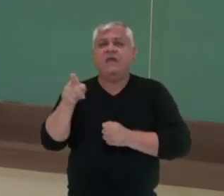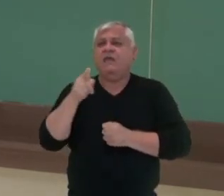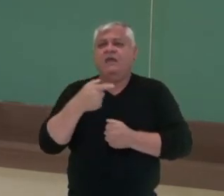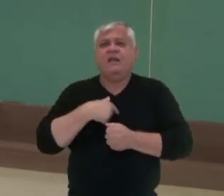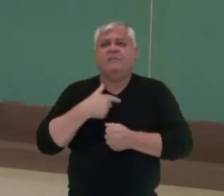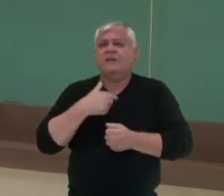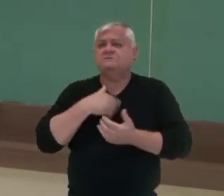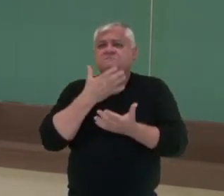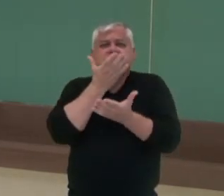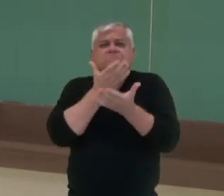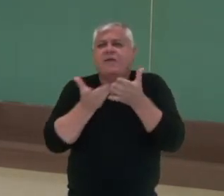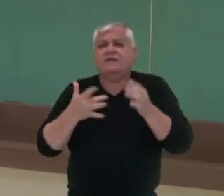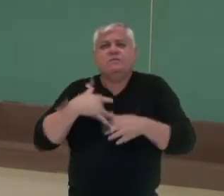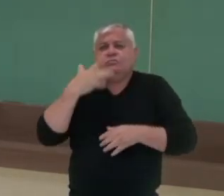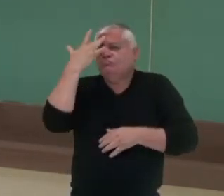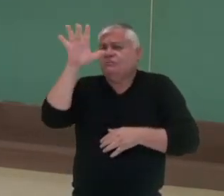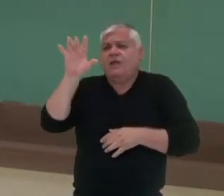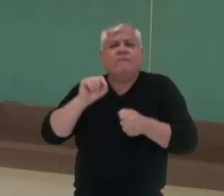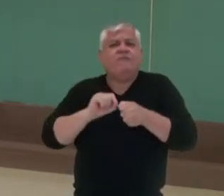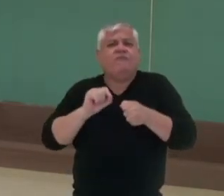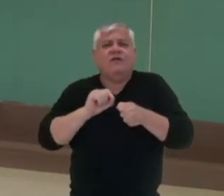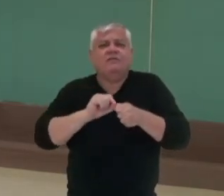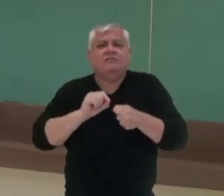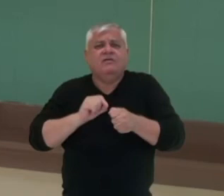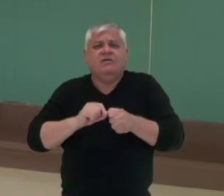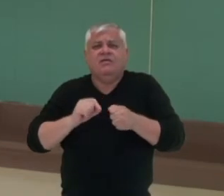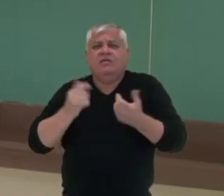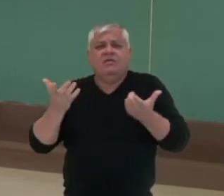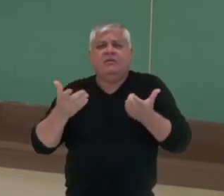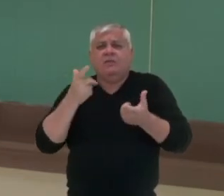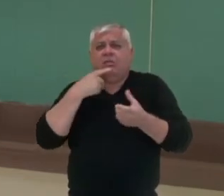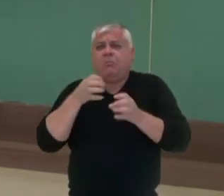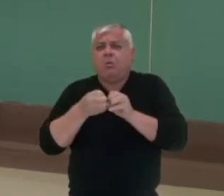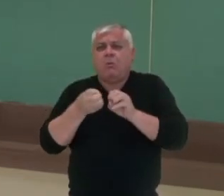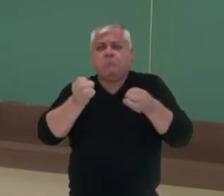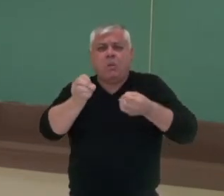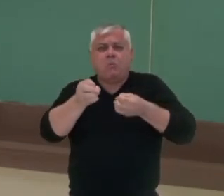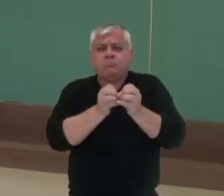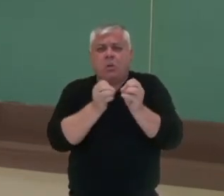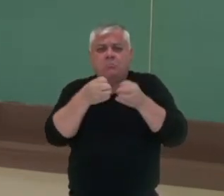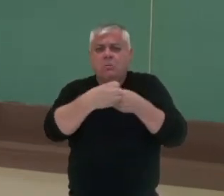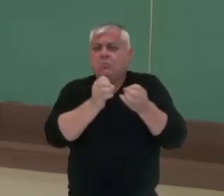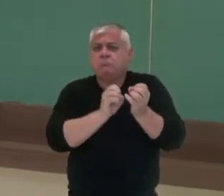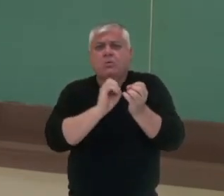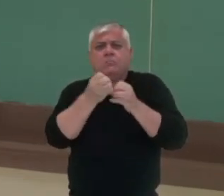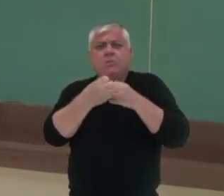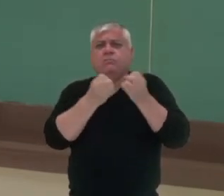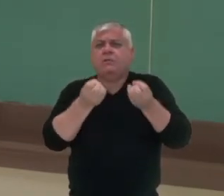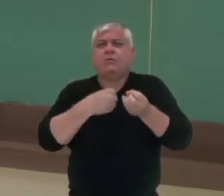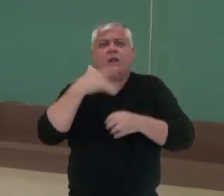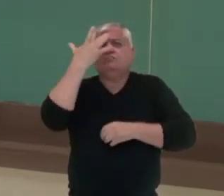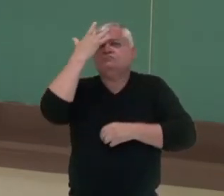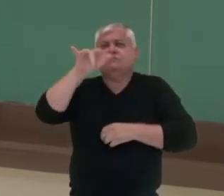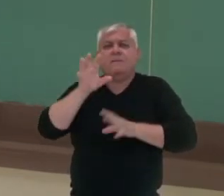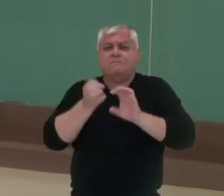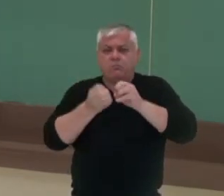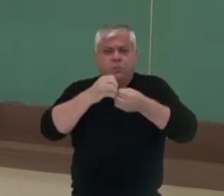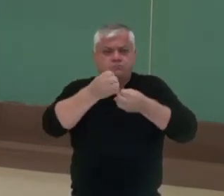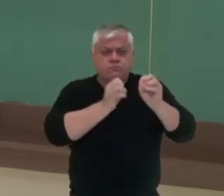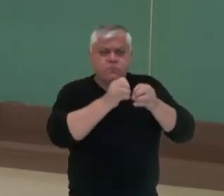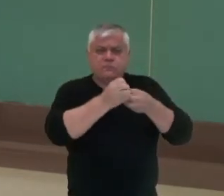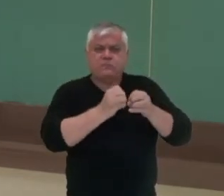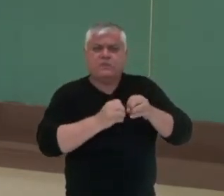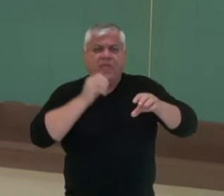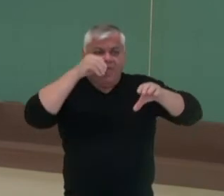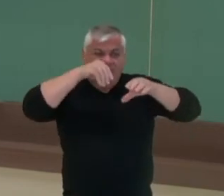função dela, ela já não sabe mais o que fazer. Então, ela começa a se dividir em grande quantidade e vai para a corrente